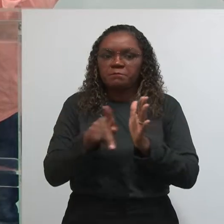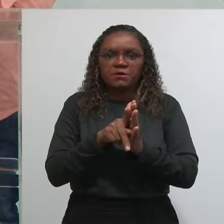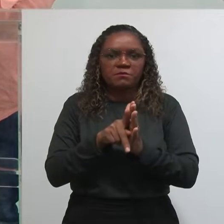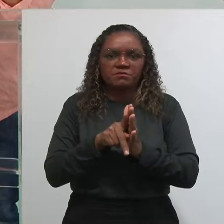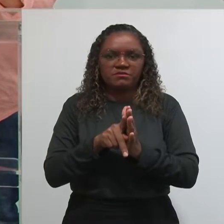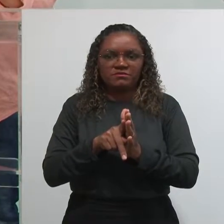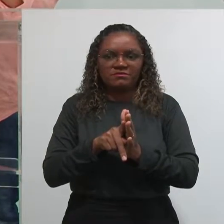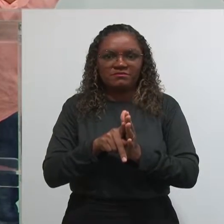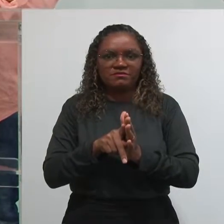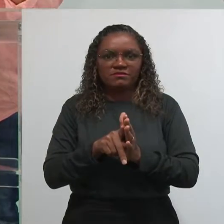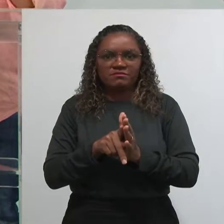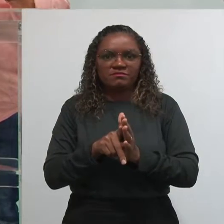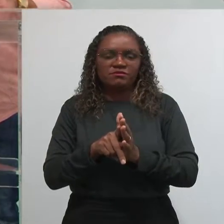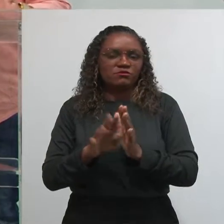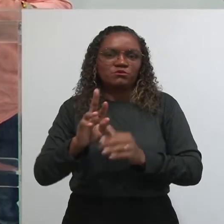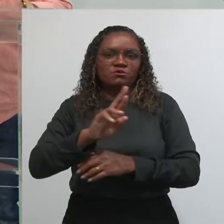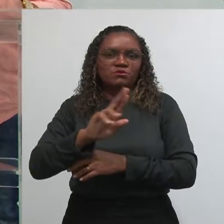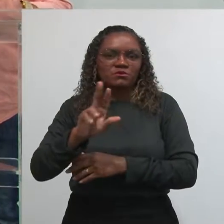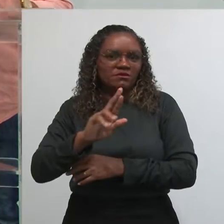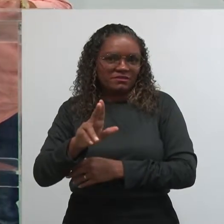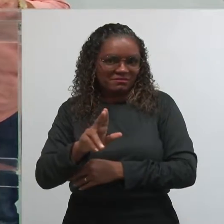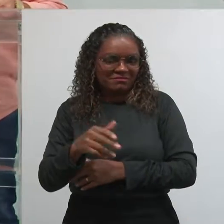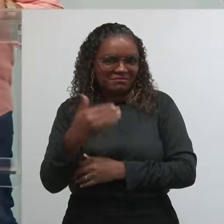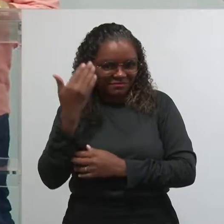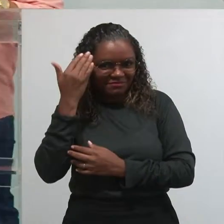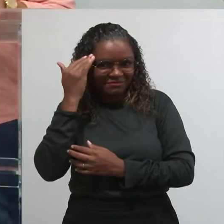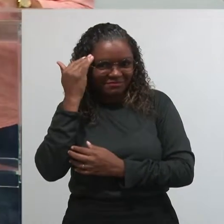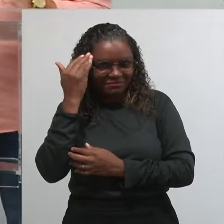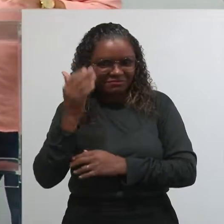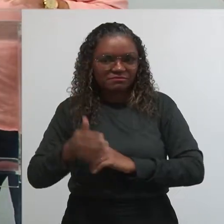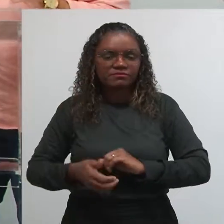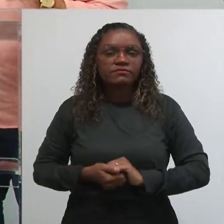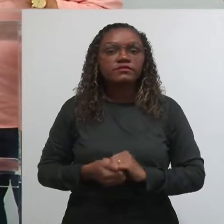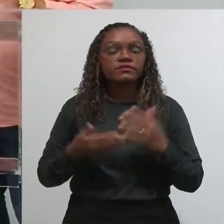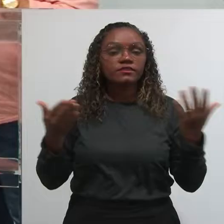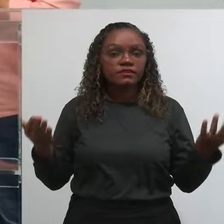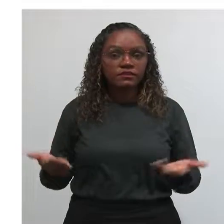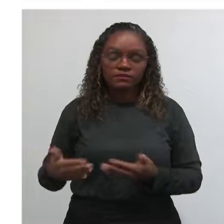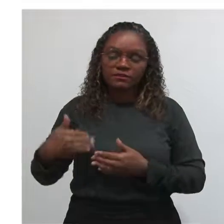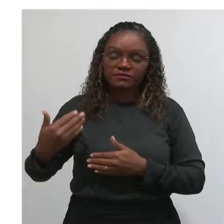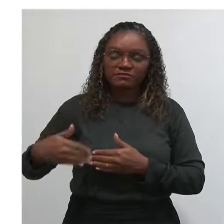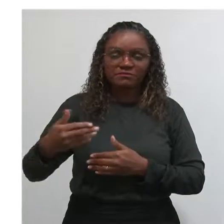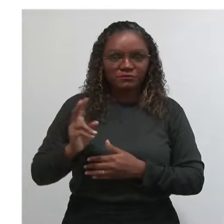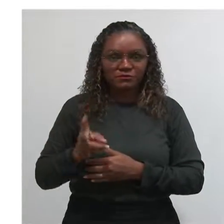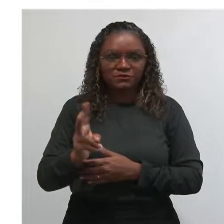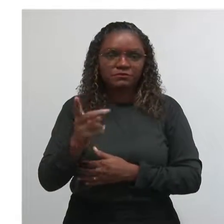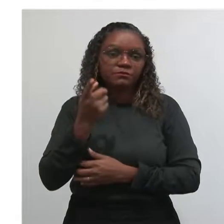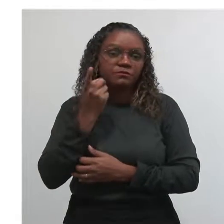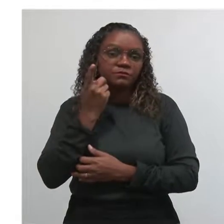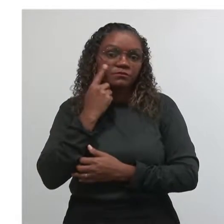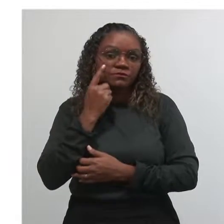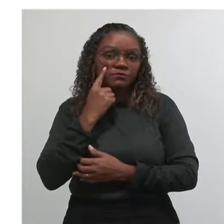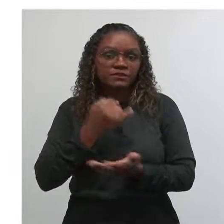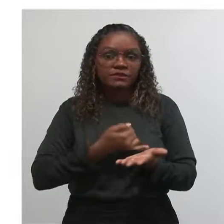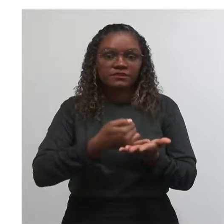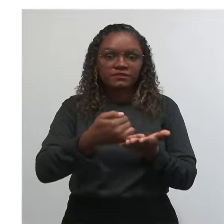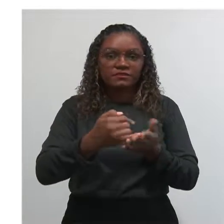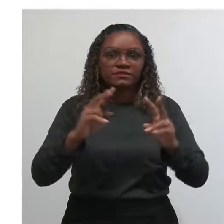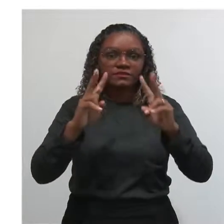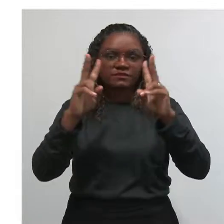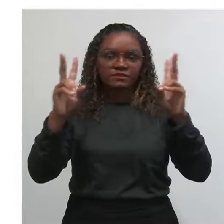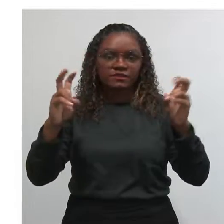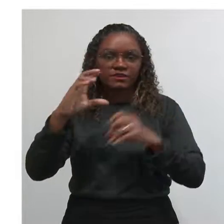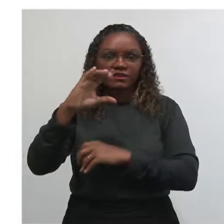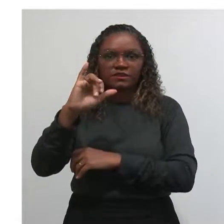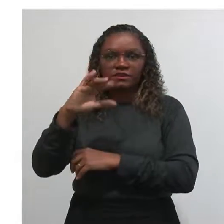esquadro fixo de análise da política, certo? Então, avançando aqui, nós vamos ver a introdução ao ciclo a